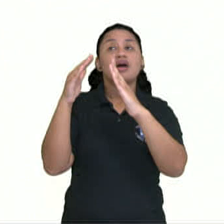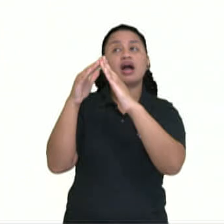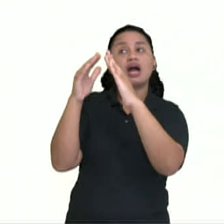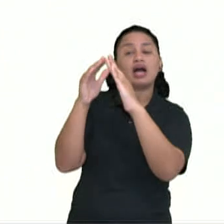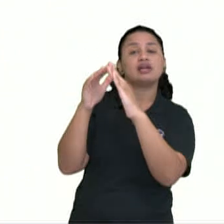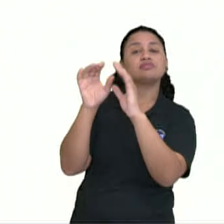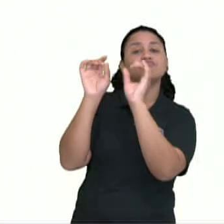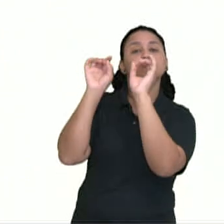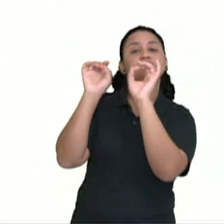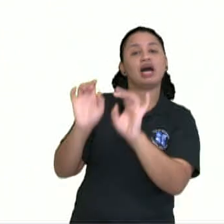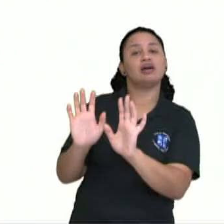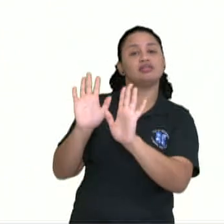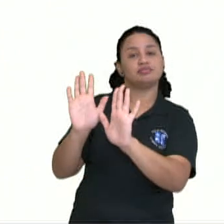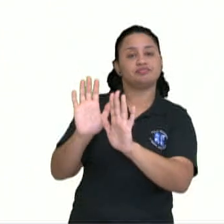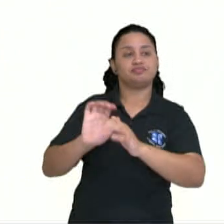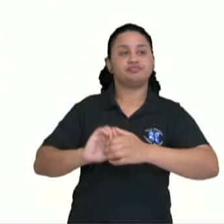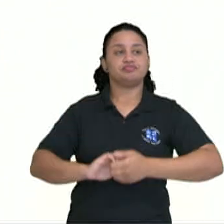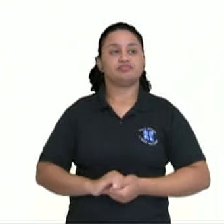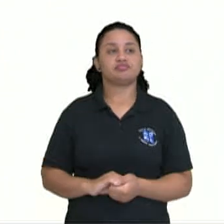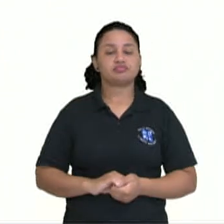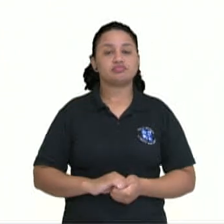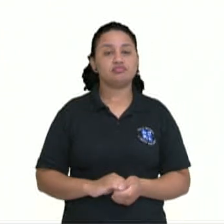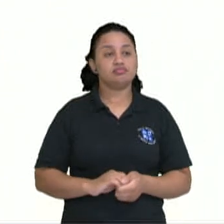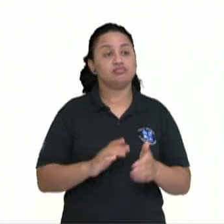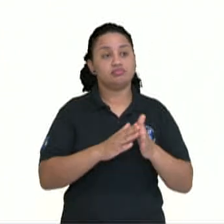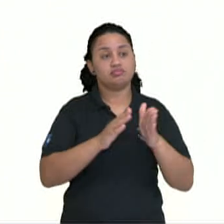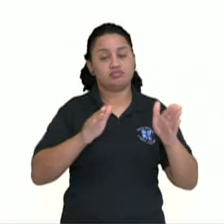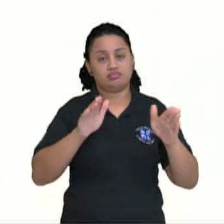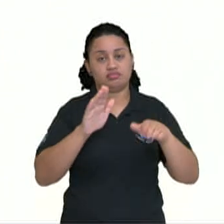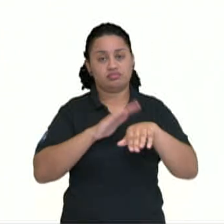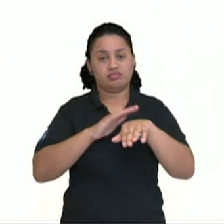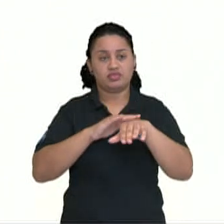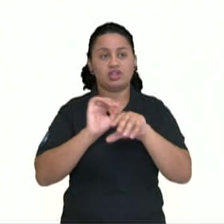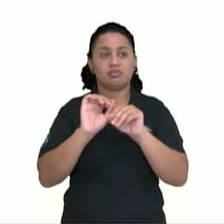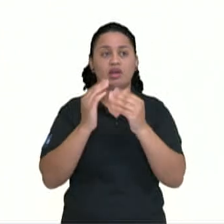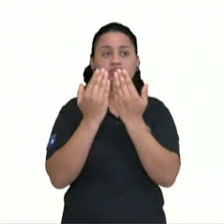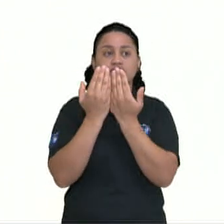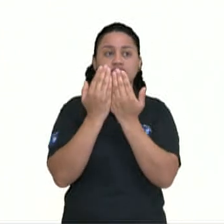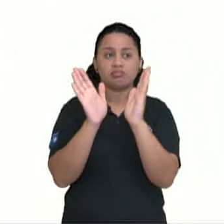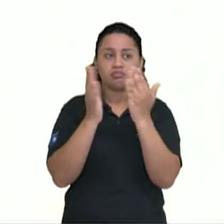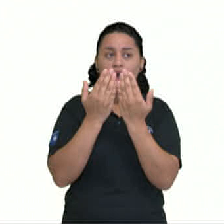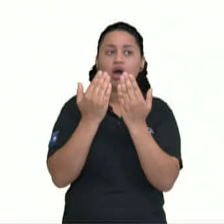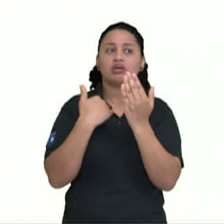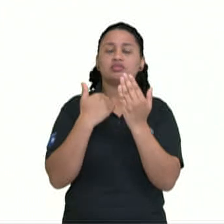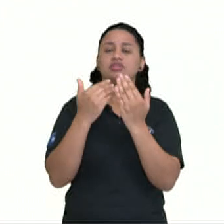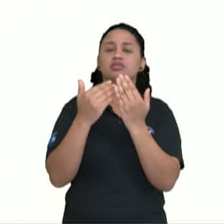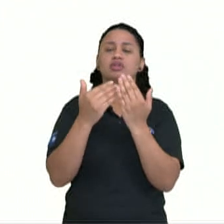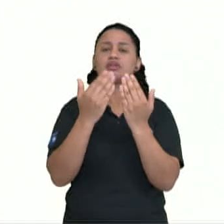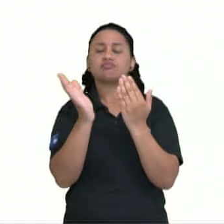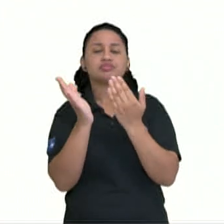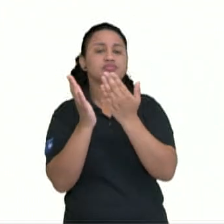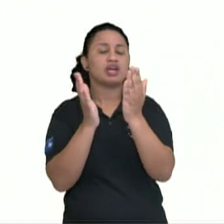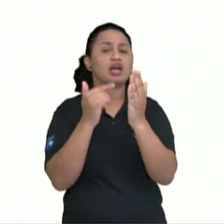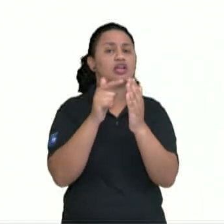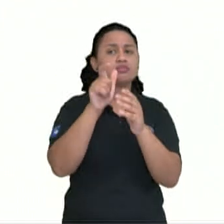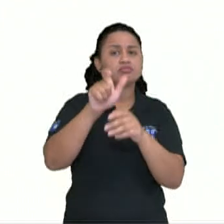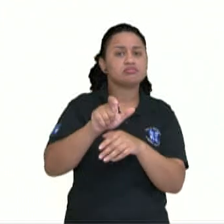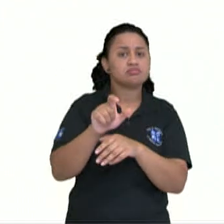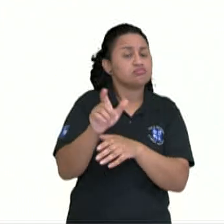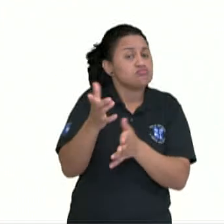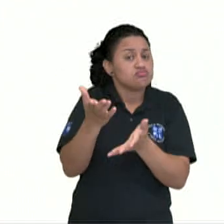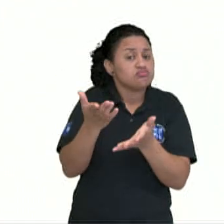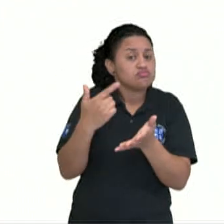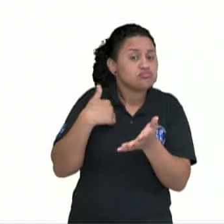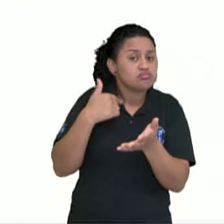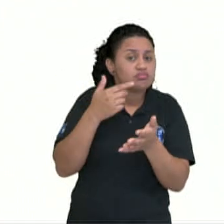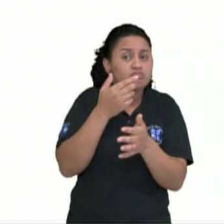abandonado. Neste tempo, a porta caíra para um lado e um do grupo, certo dia